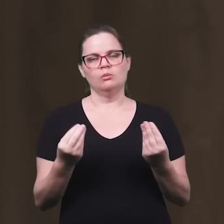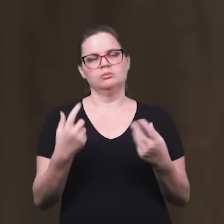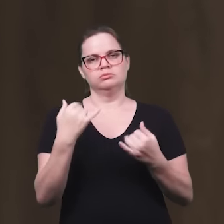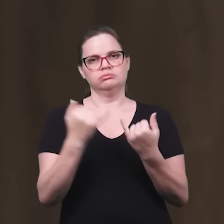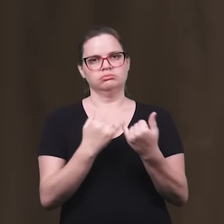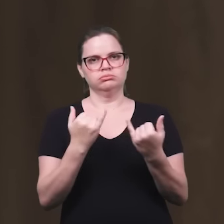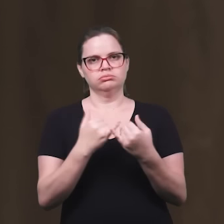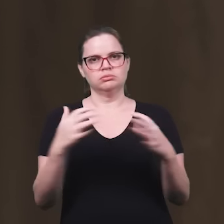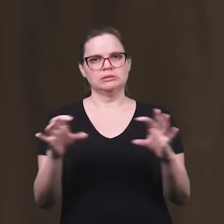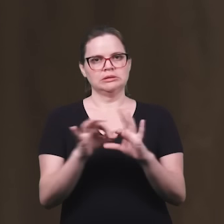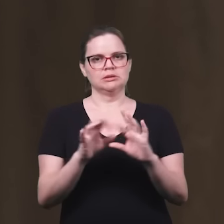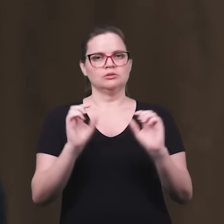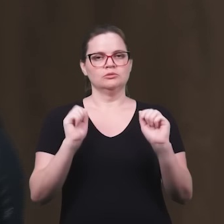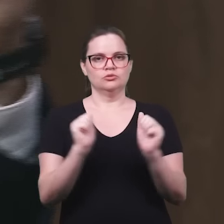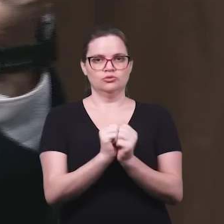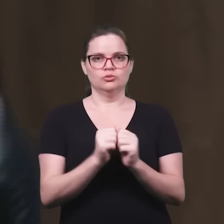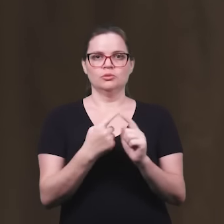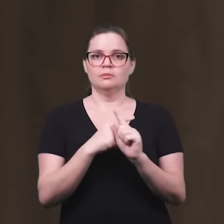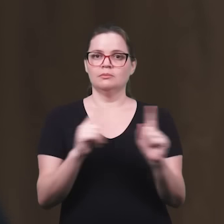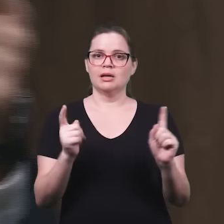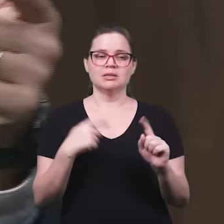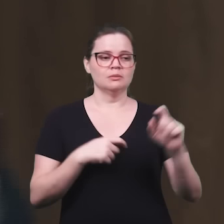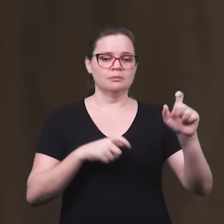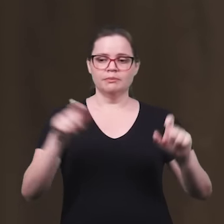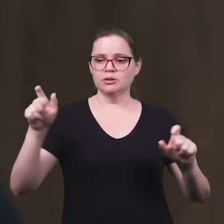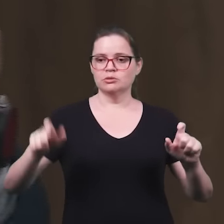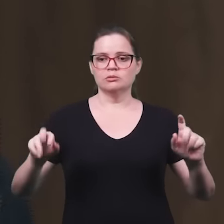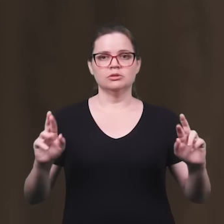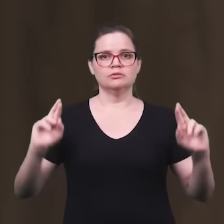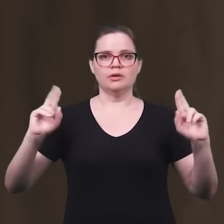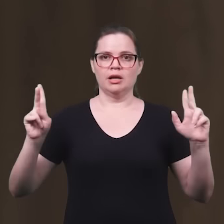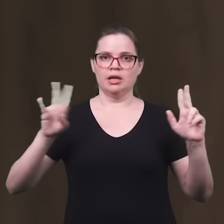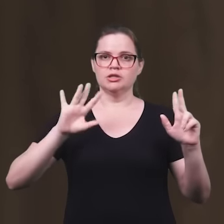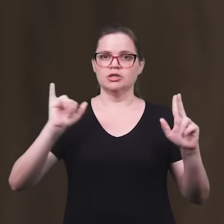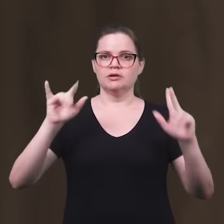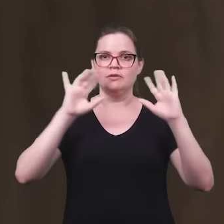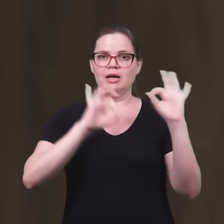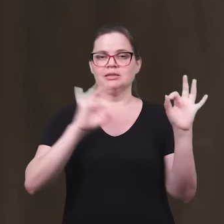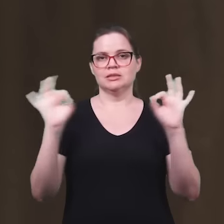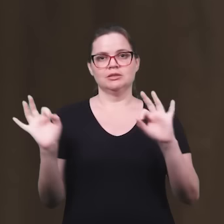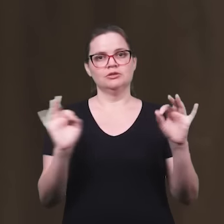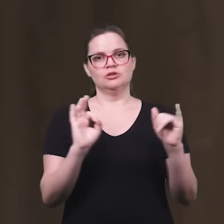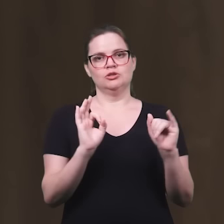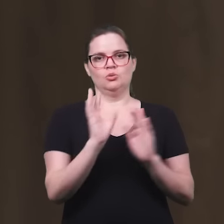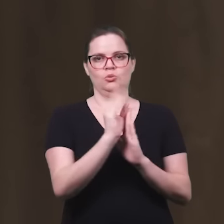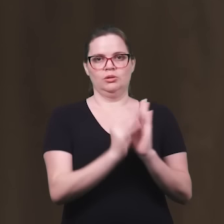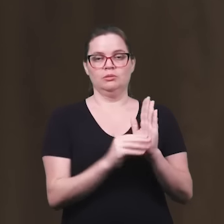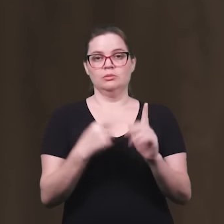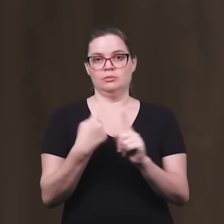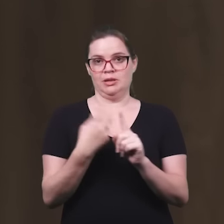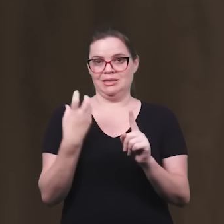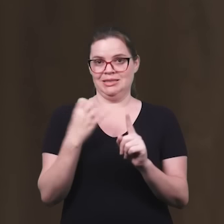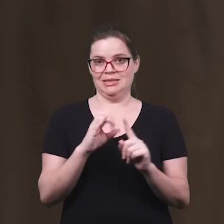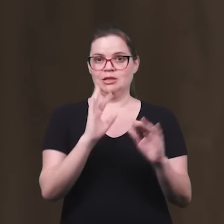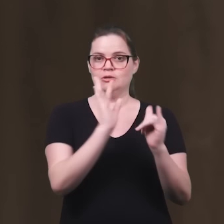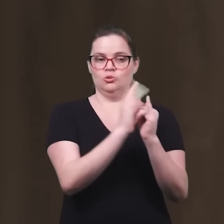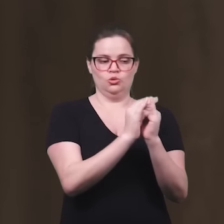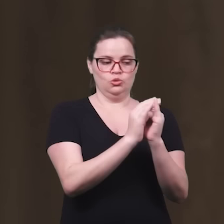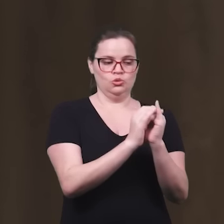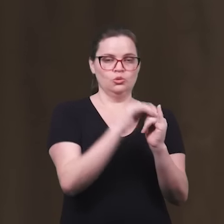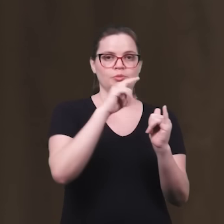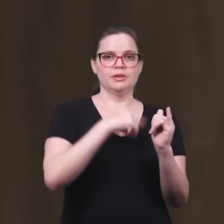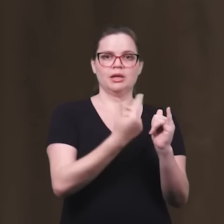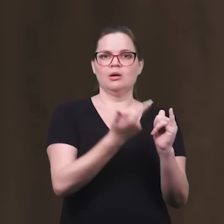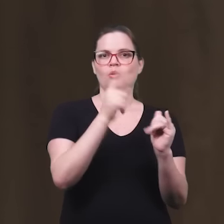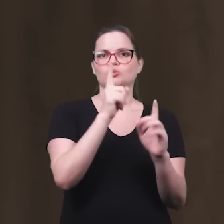Mas, geralmente, como são pessoas diferentes que vão estar assistindo esse conteúdo, a pessoa que é de YouTube, ela busca um outro